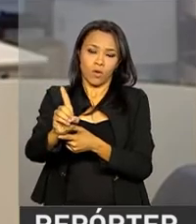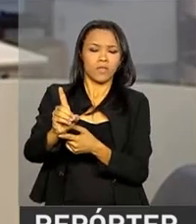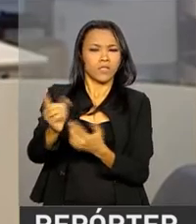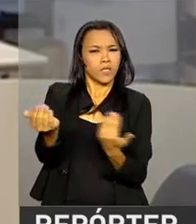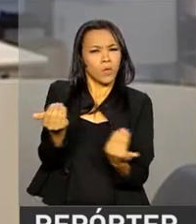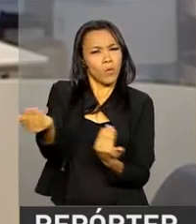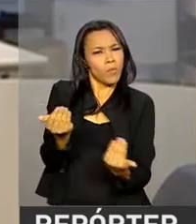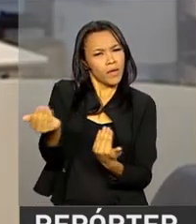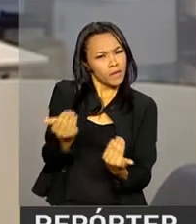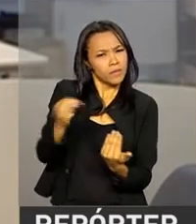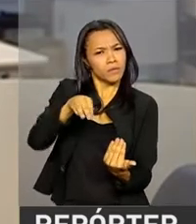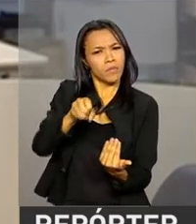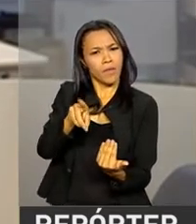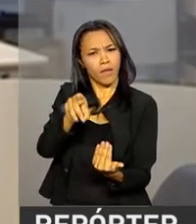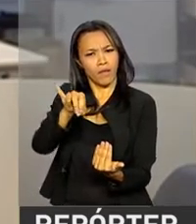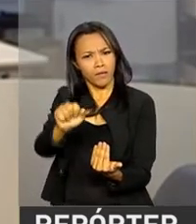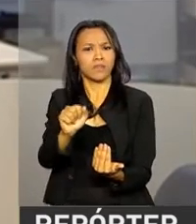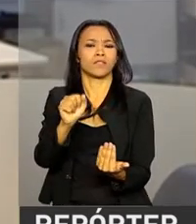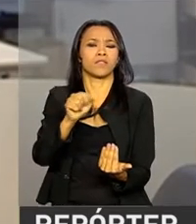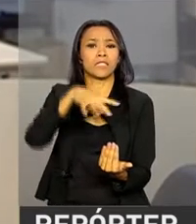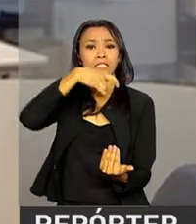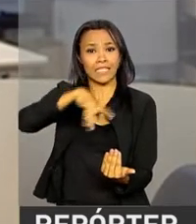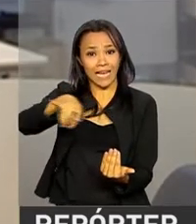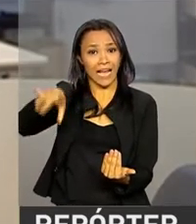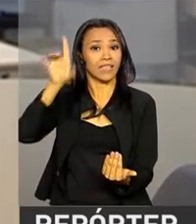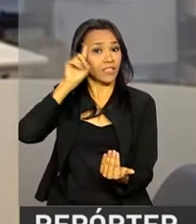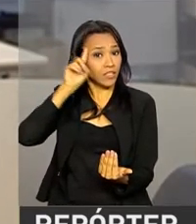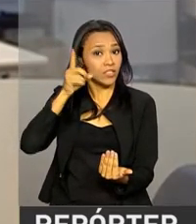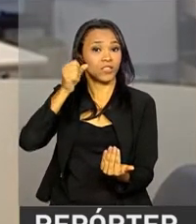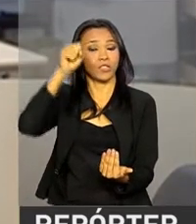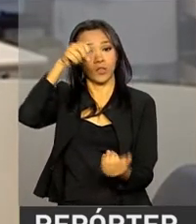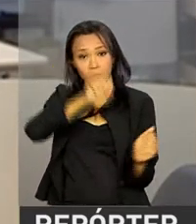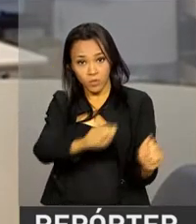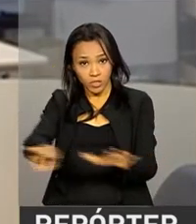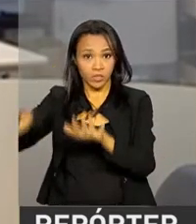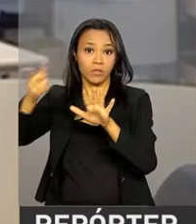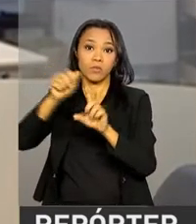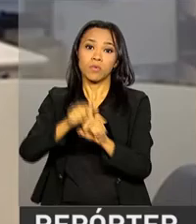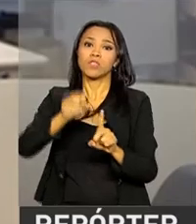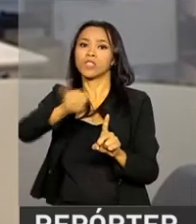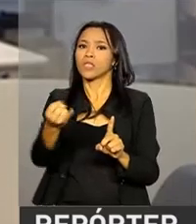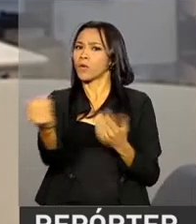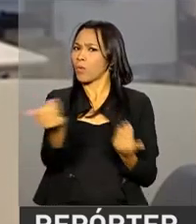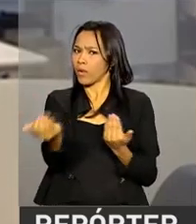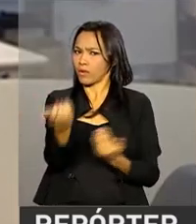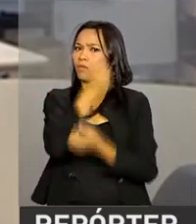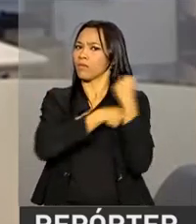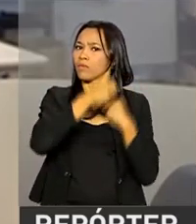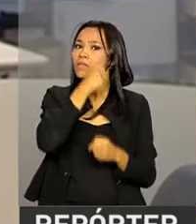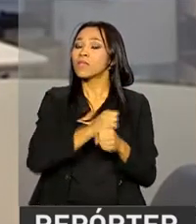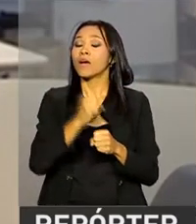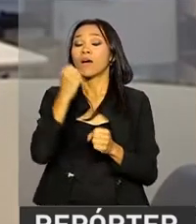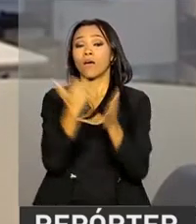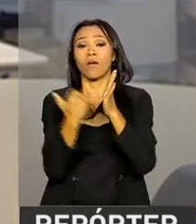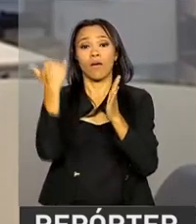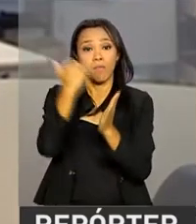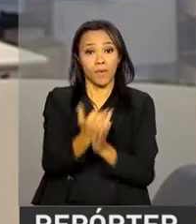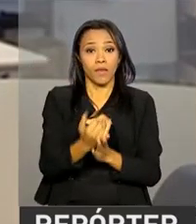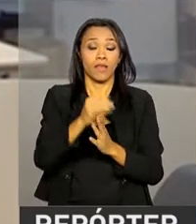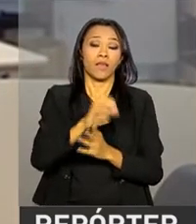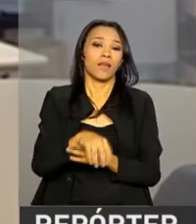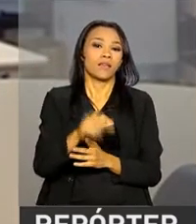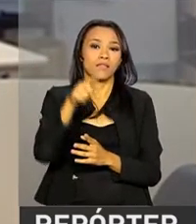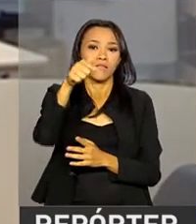movimentações de cada dia útil de janeiro deste ano com janeiro do ano passado o crescimento é de 5,7 por